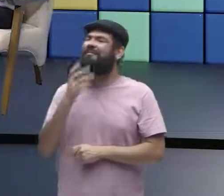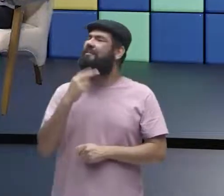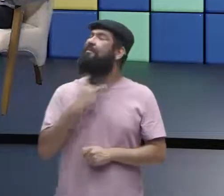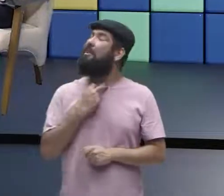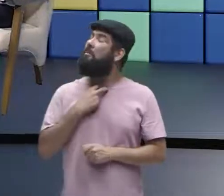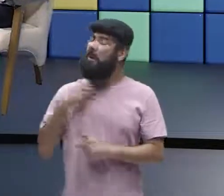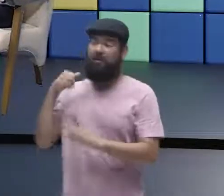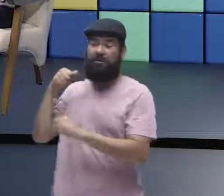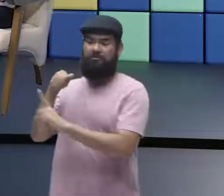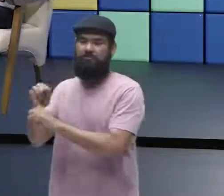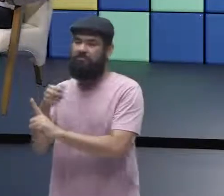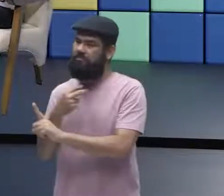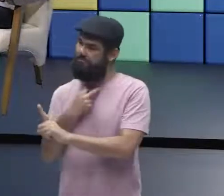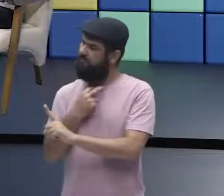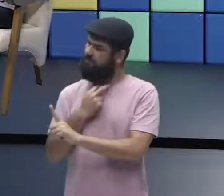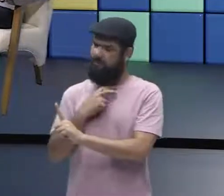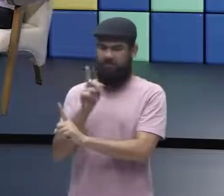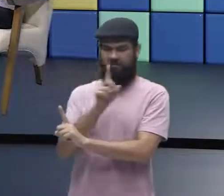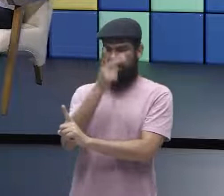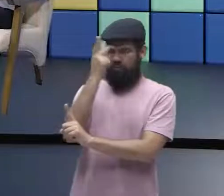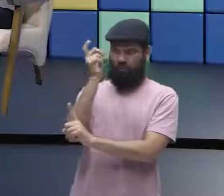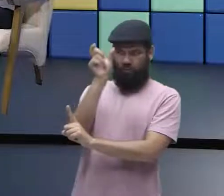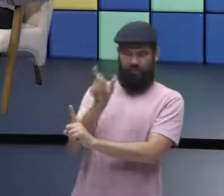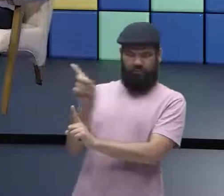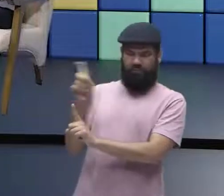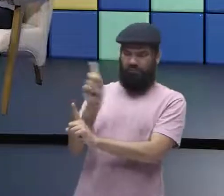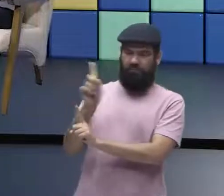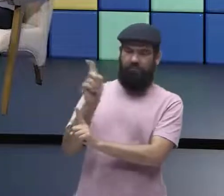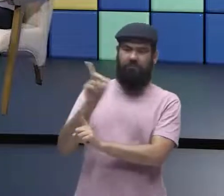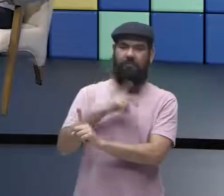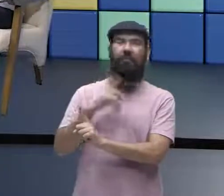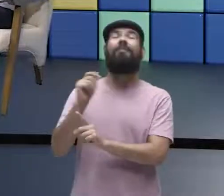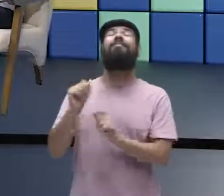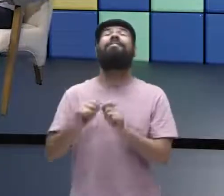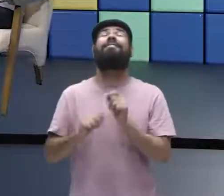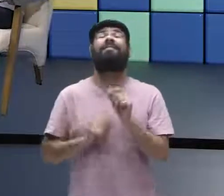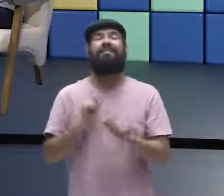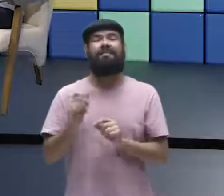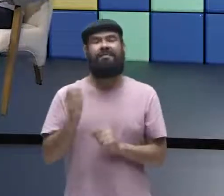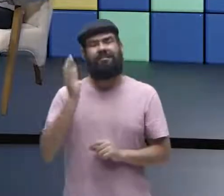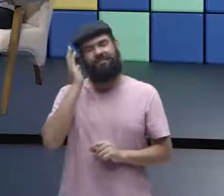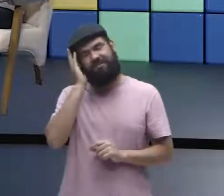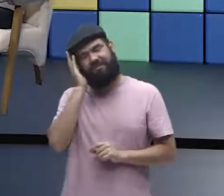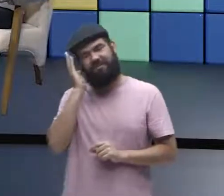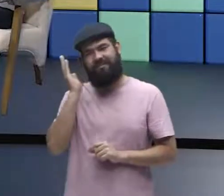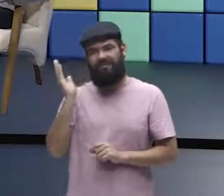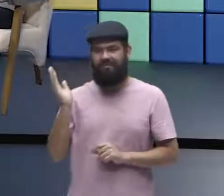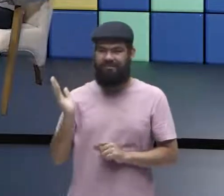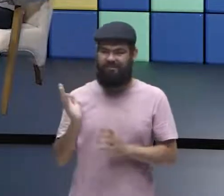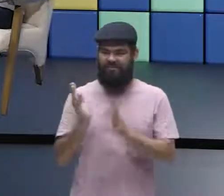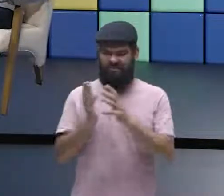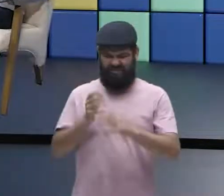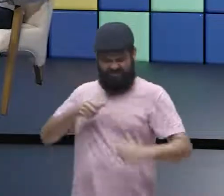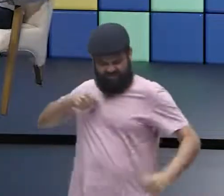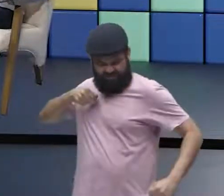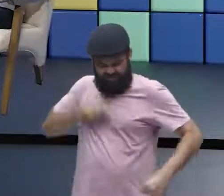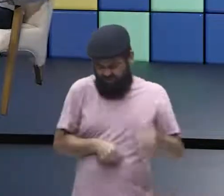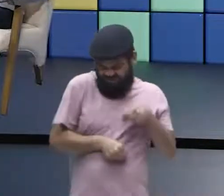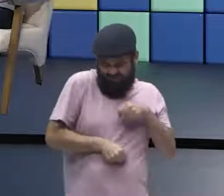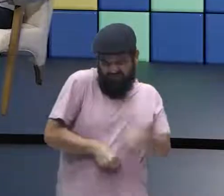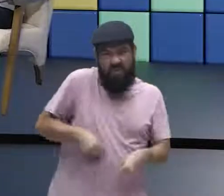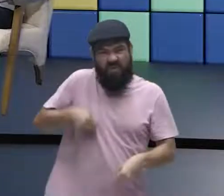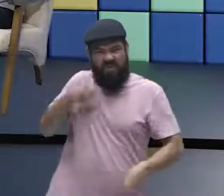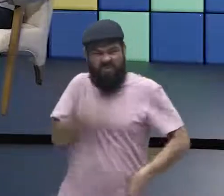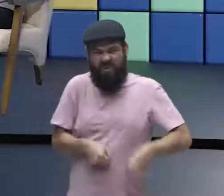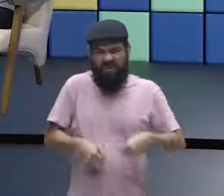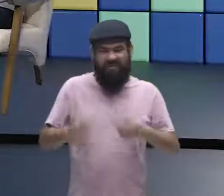outro, né? Pode bater, ninguém. Gente. Aí a gente vai fazer o quê? Pode bater no travesseiro, você pode socar ali o